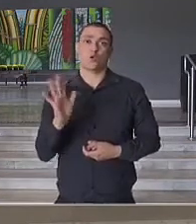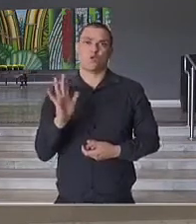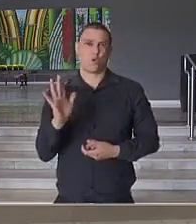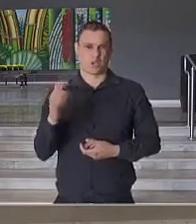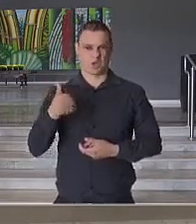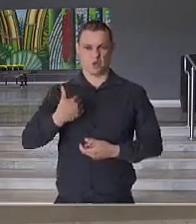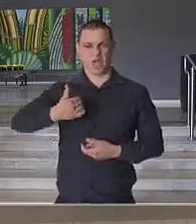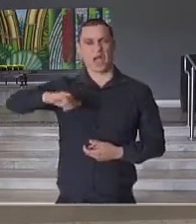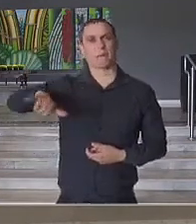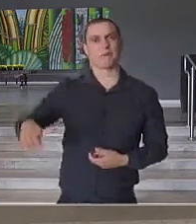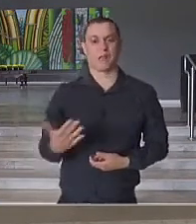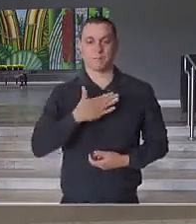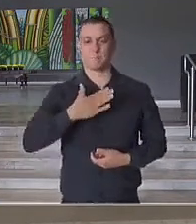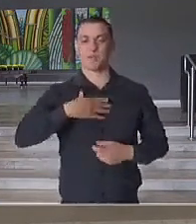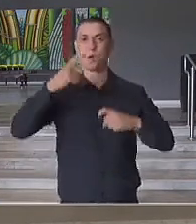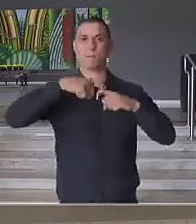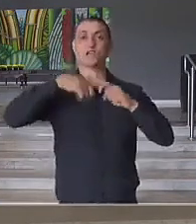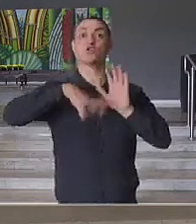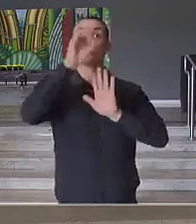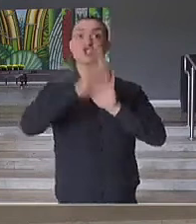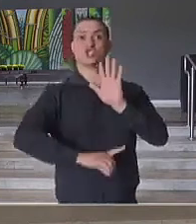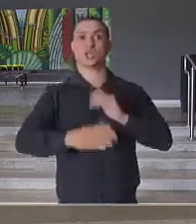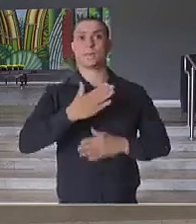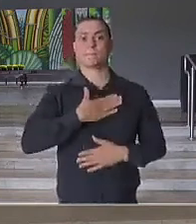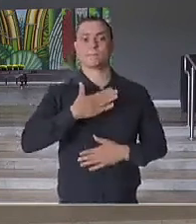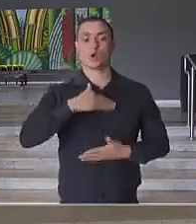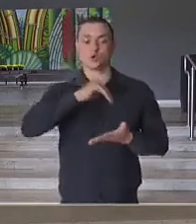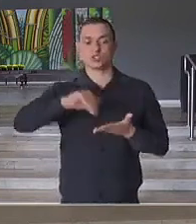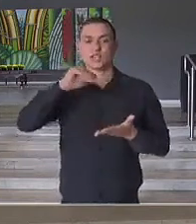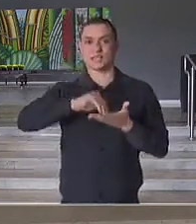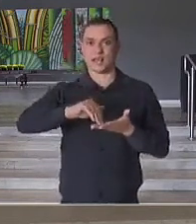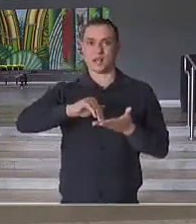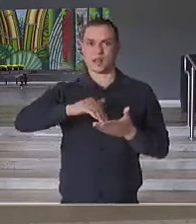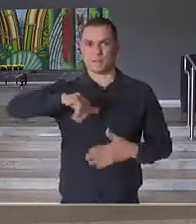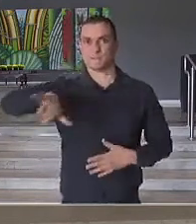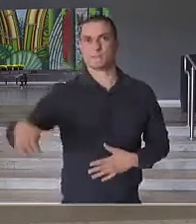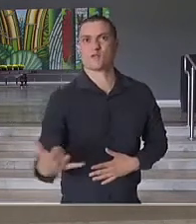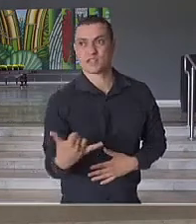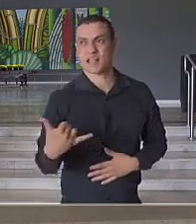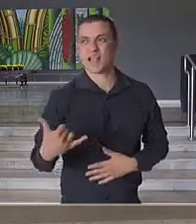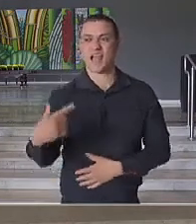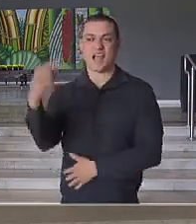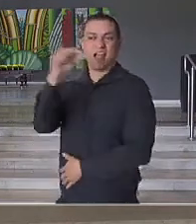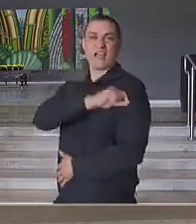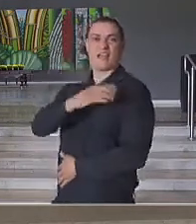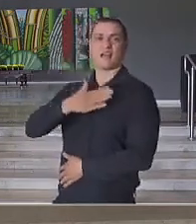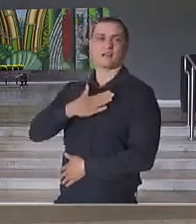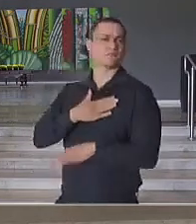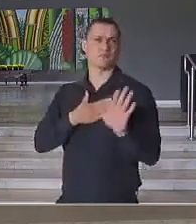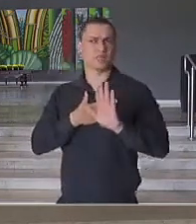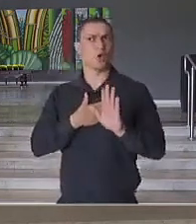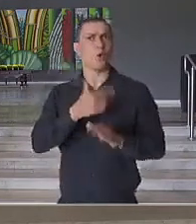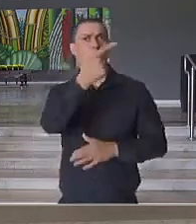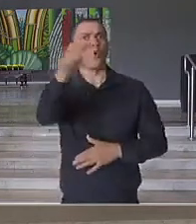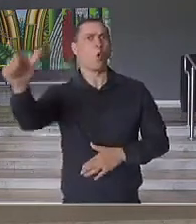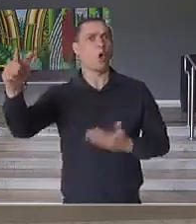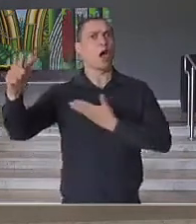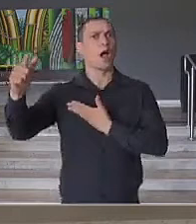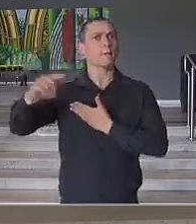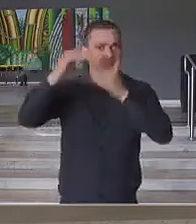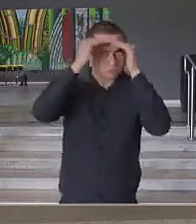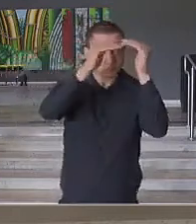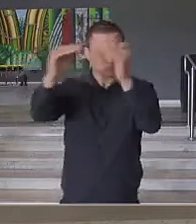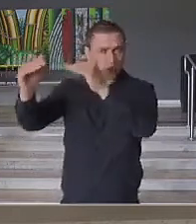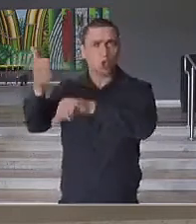fazer valer da minha prerrogativa de secretário para não respeitar os meus colegas